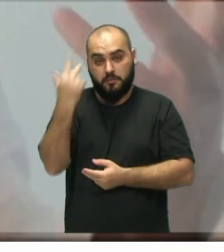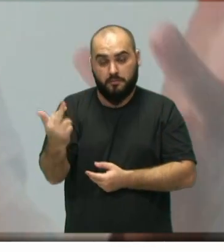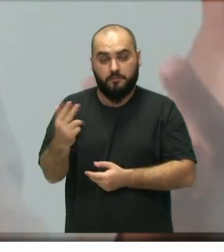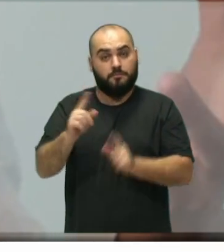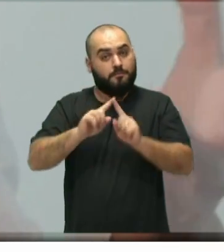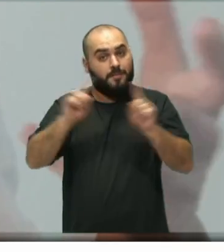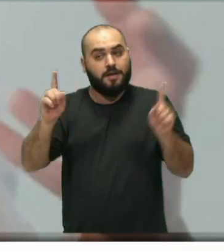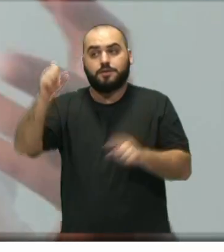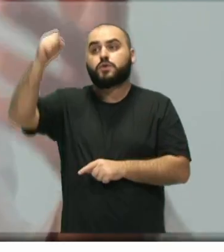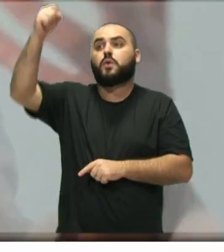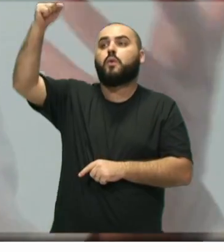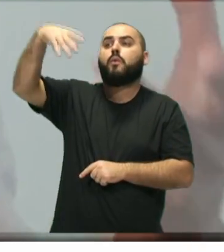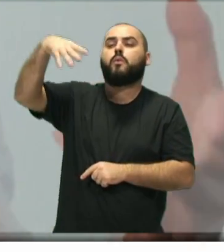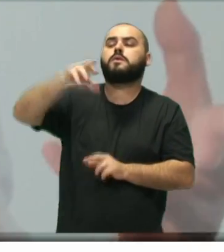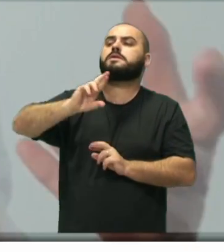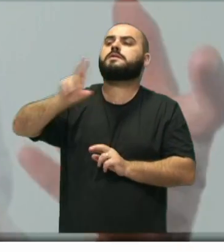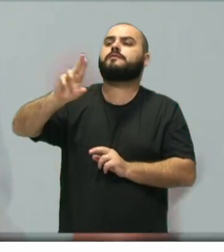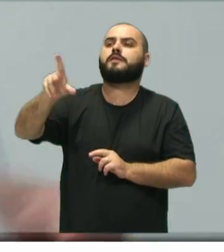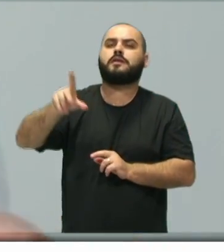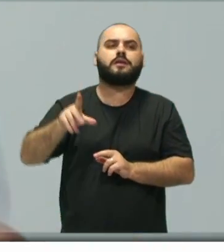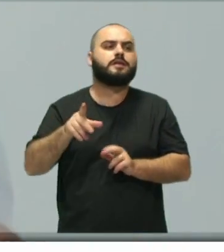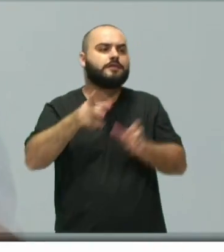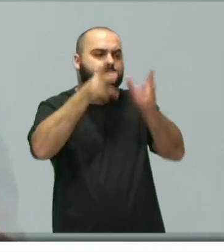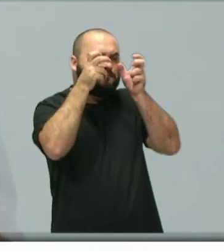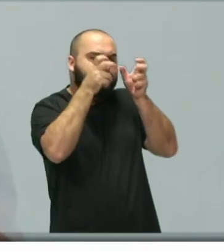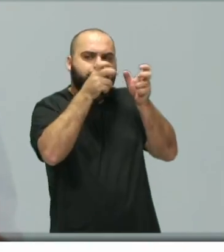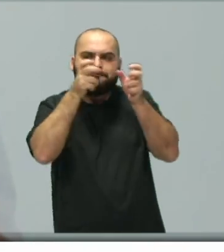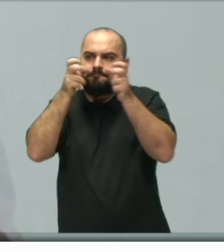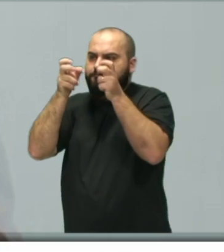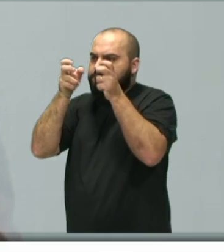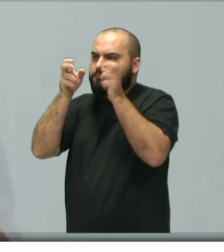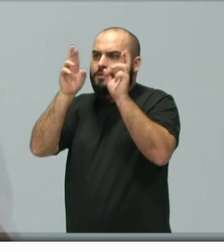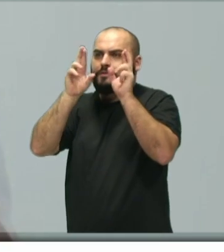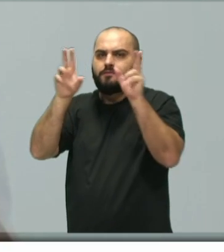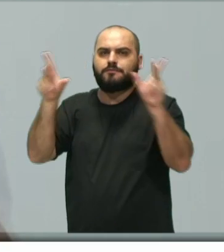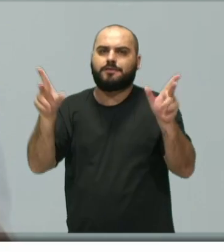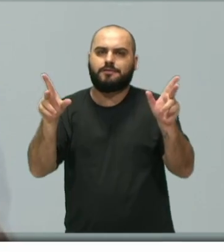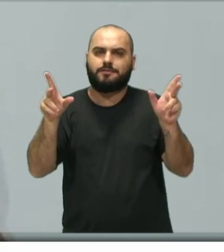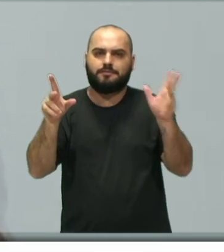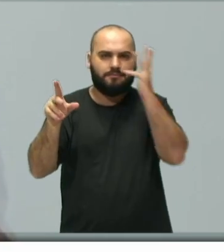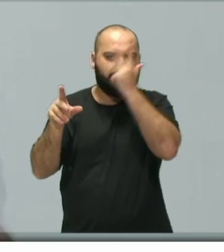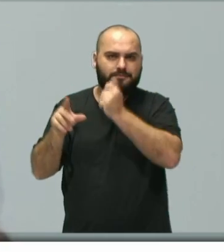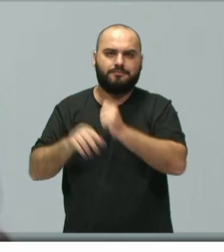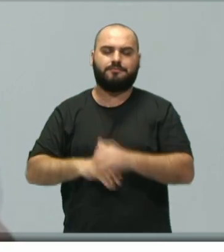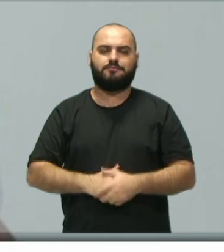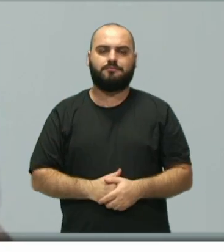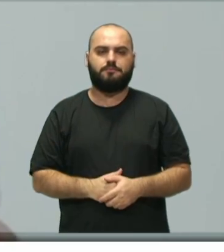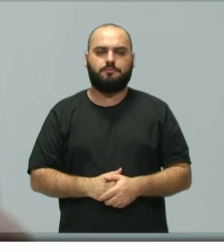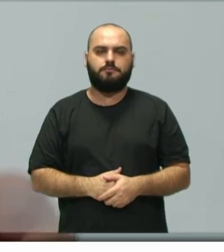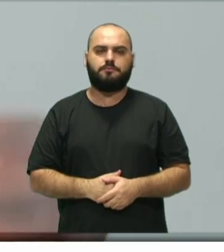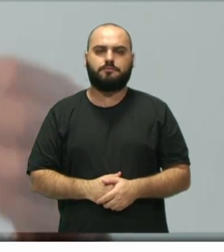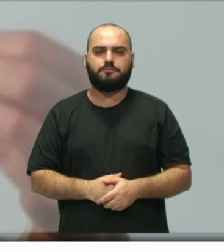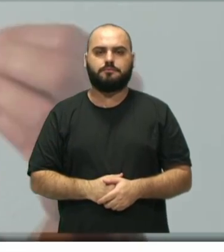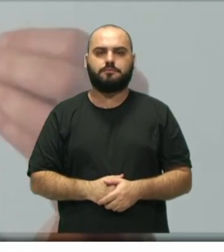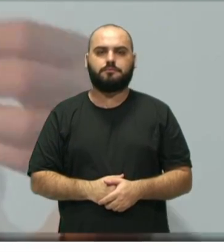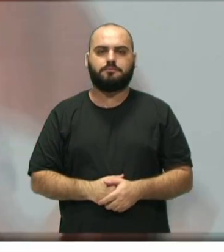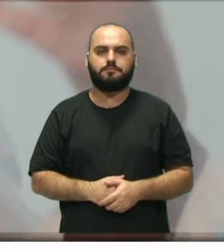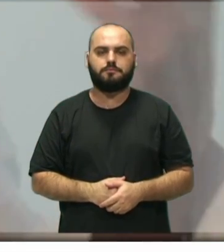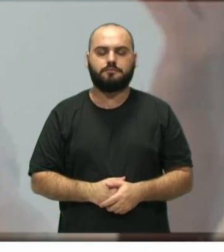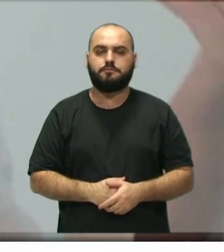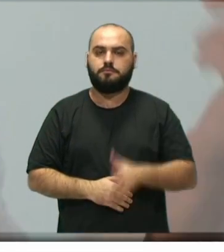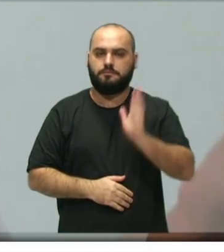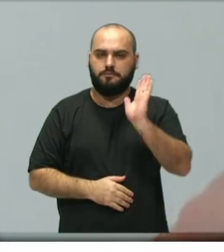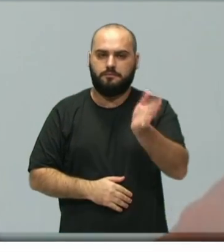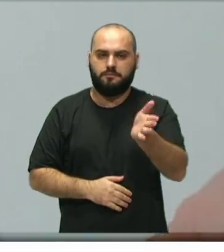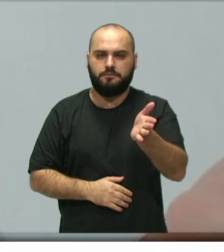luz diferente, né? Uma perspectiva, ela traz uma beleza diferente. Aí, falando dos